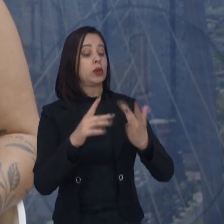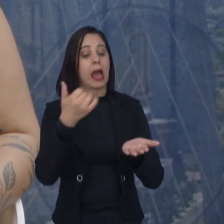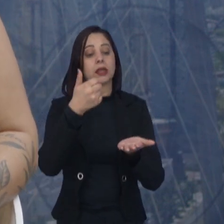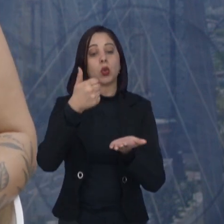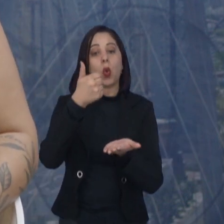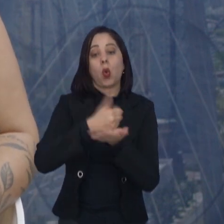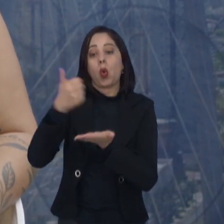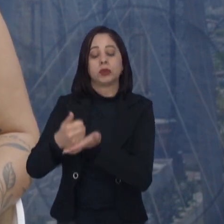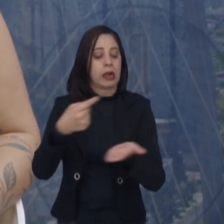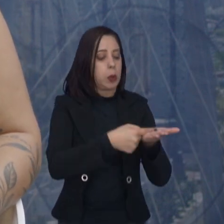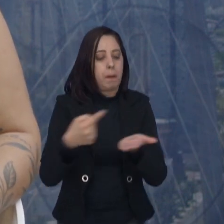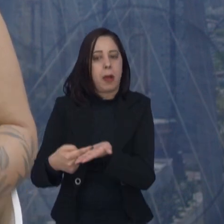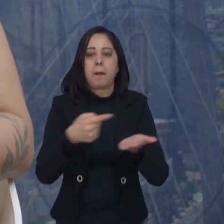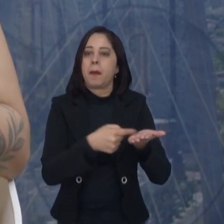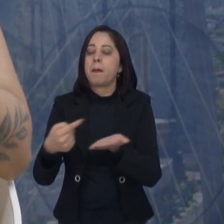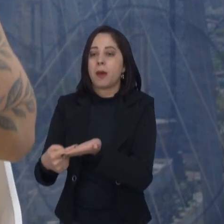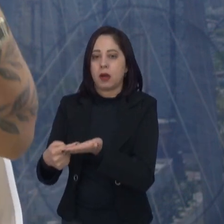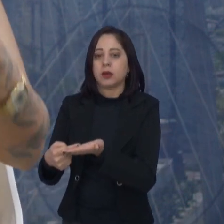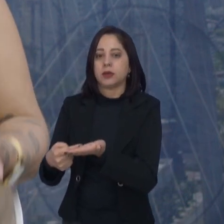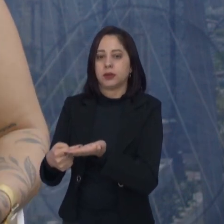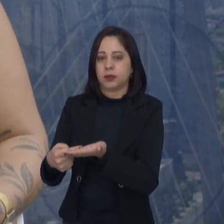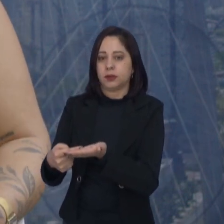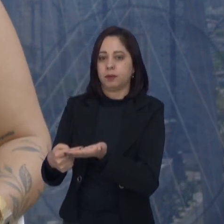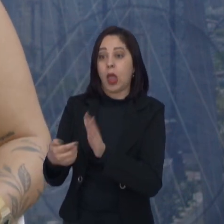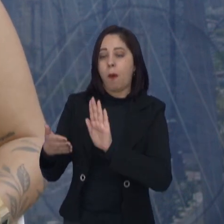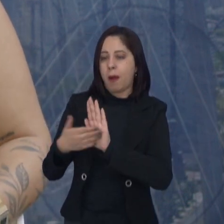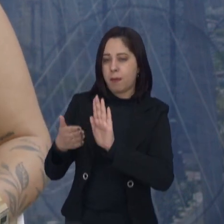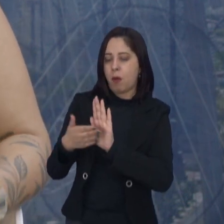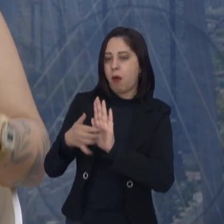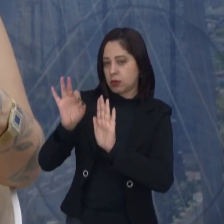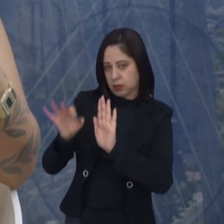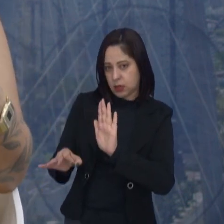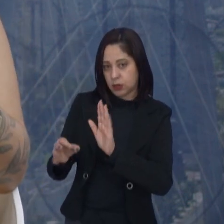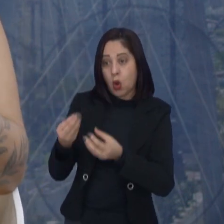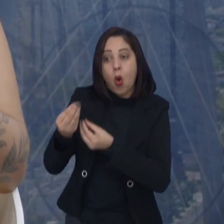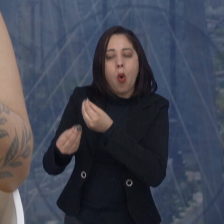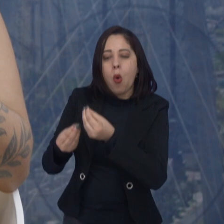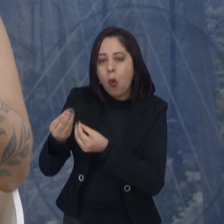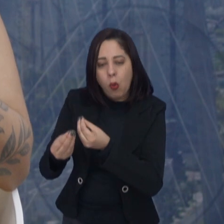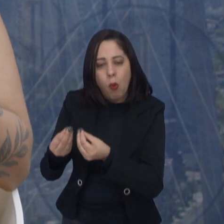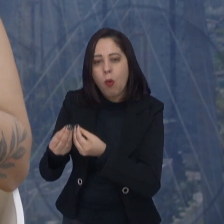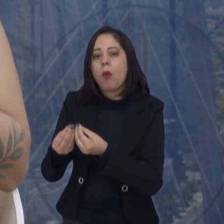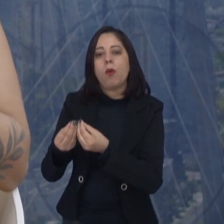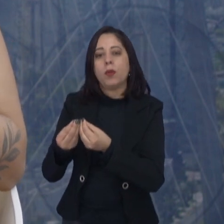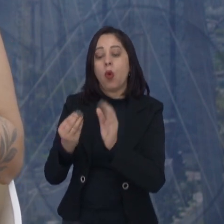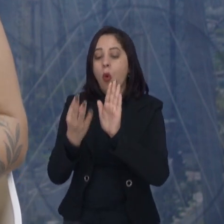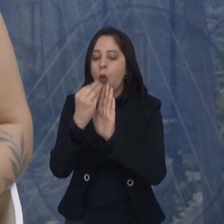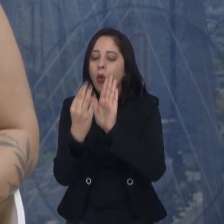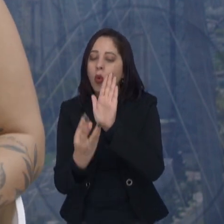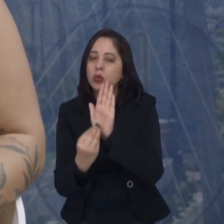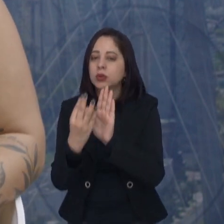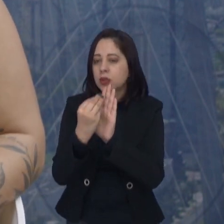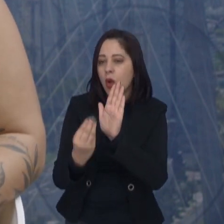serviço que está na vida do influenciador e vai montar uma proposta personalizada para essa marca? Como é que essa marca, esse conteúdo vai ser inserido na